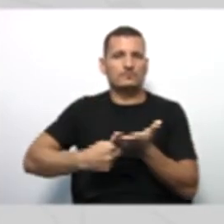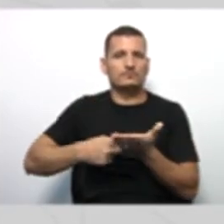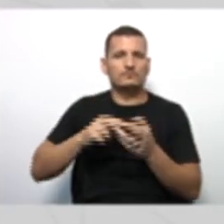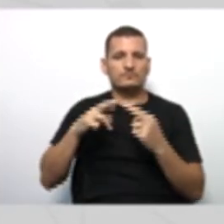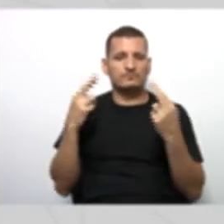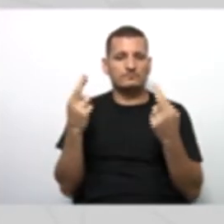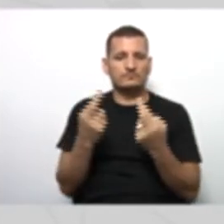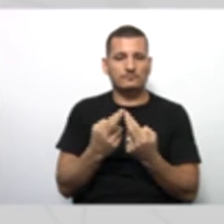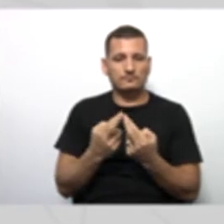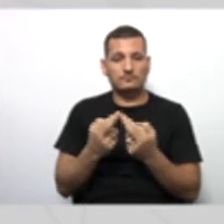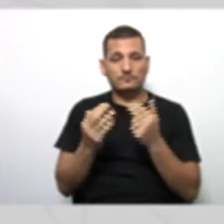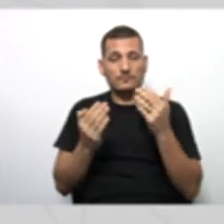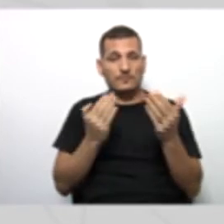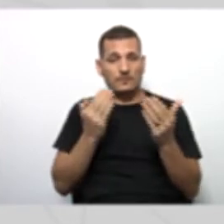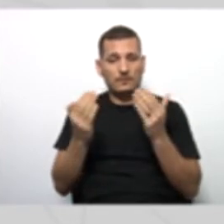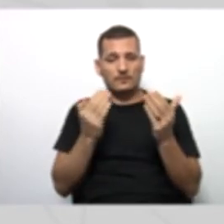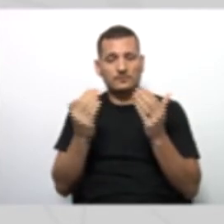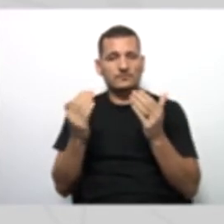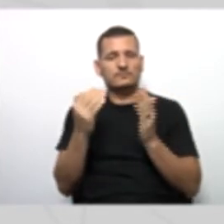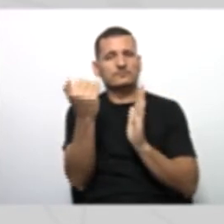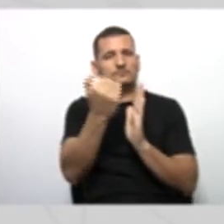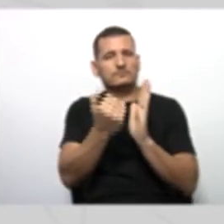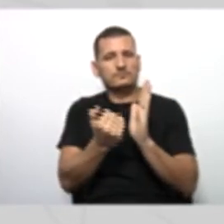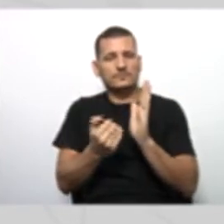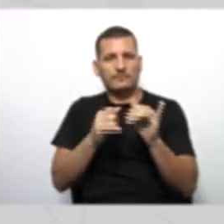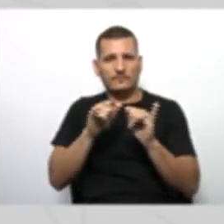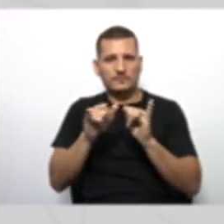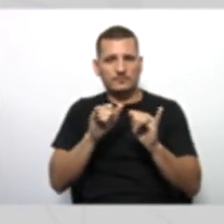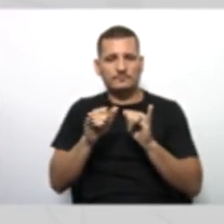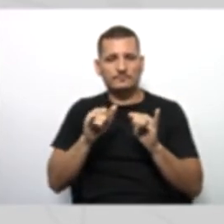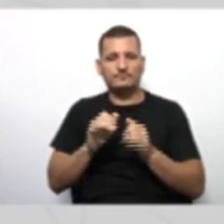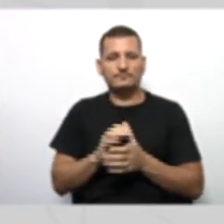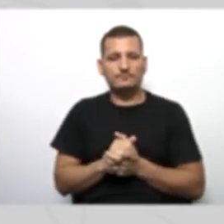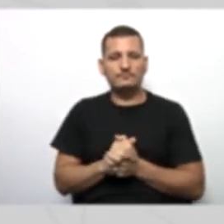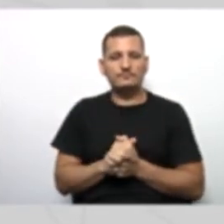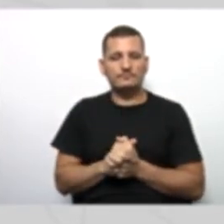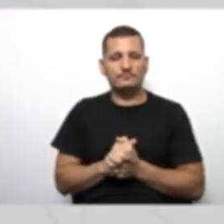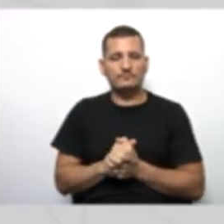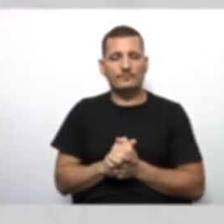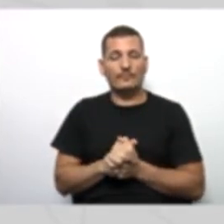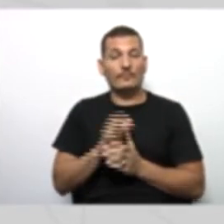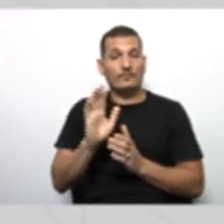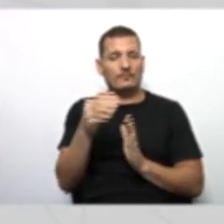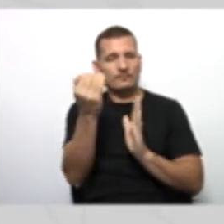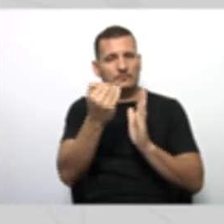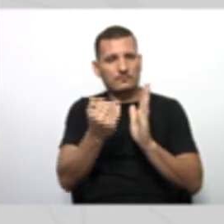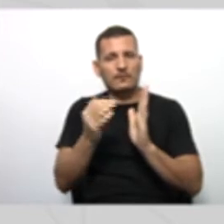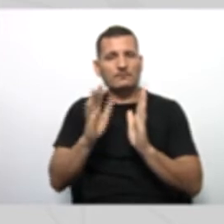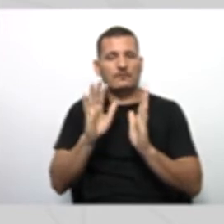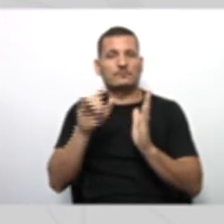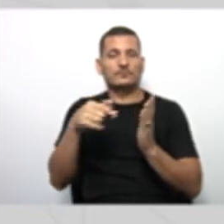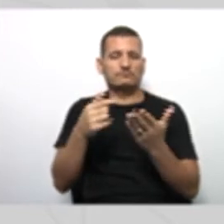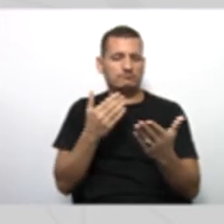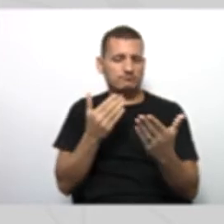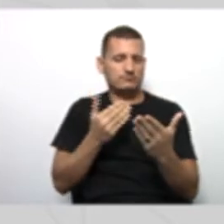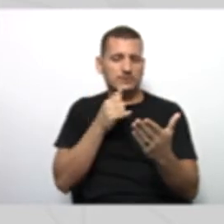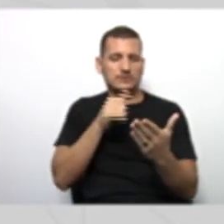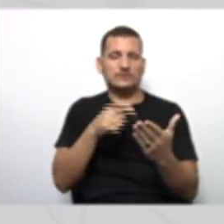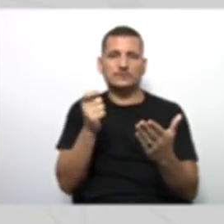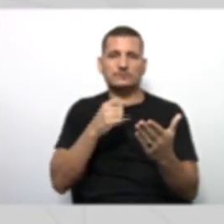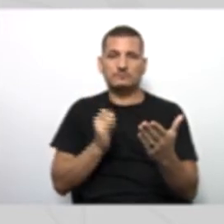parte de identificação dos riscos. O que deve ser feito com essa documentação? Tá? Eu vou ter que rever tudo que